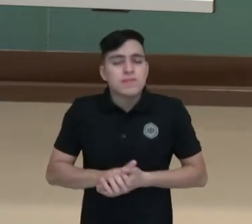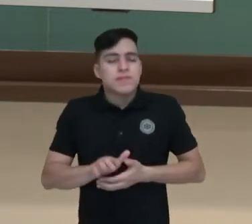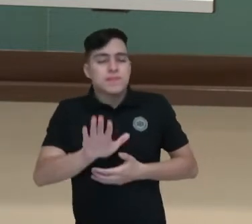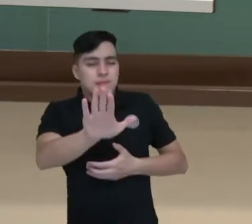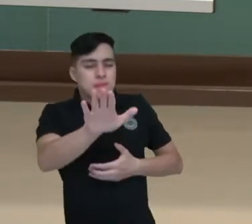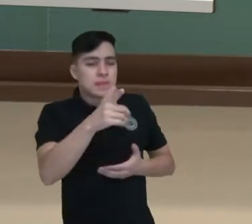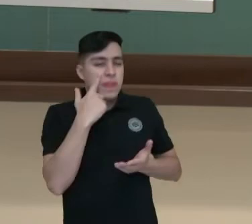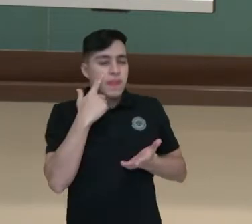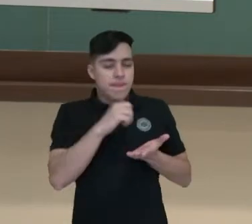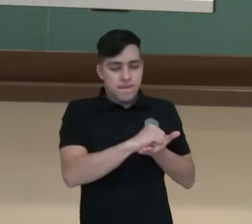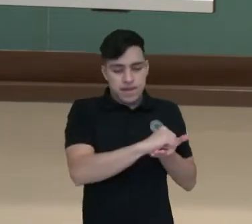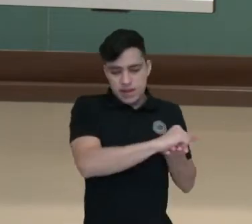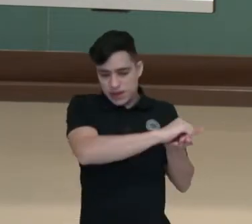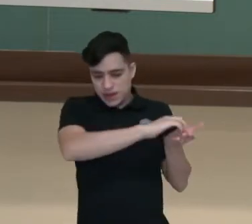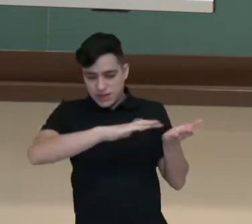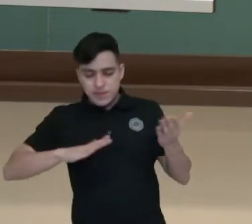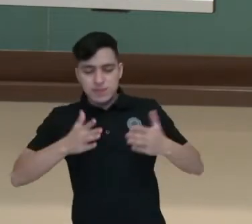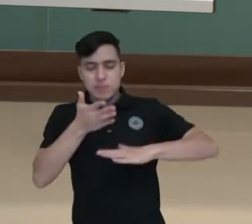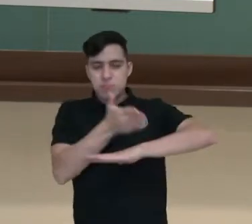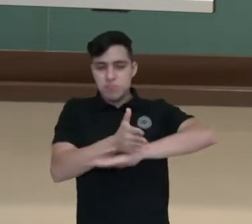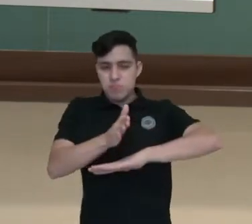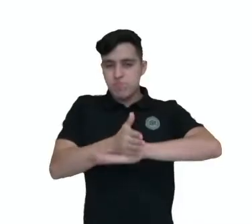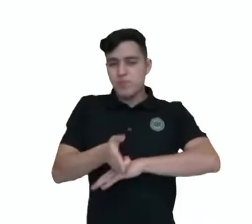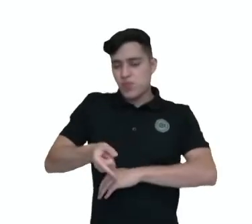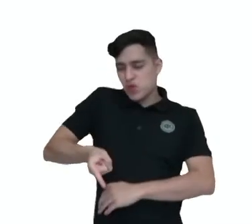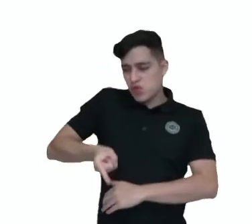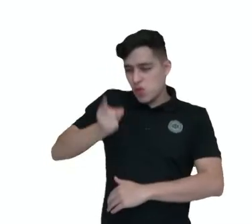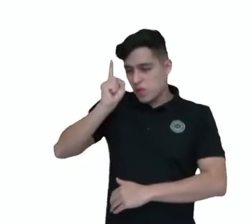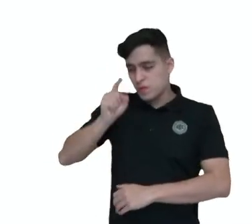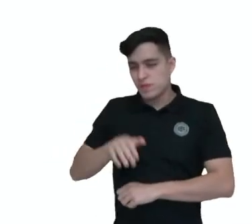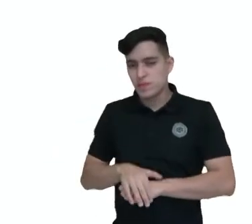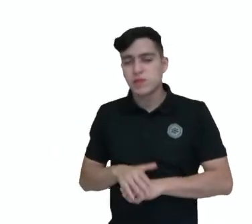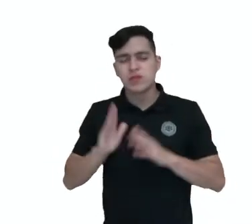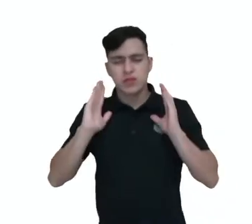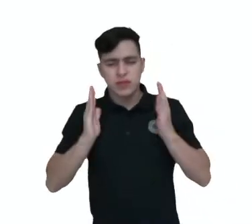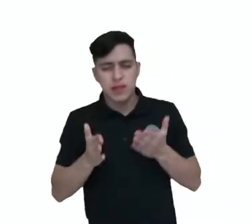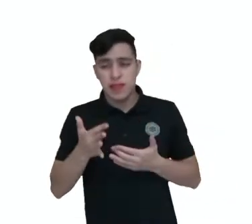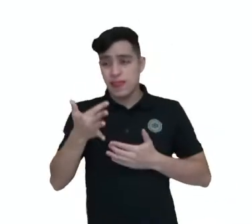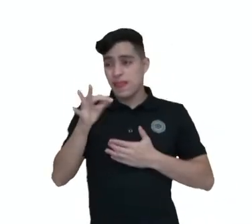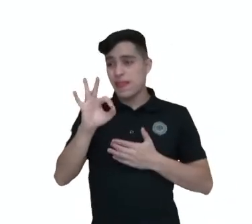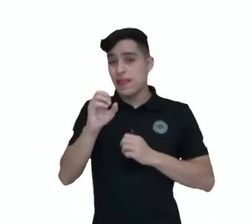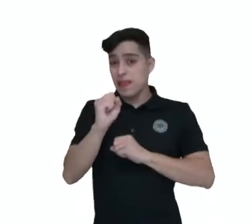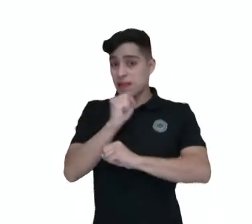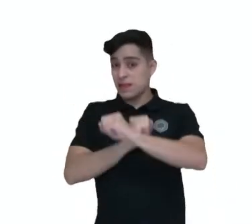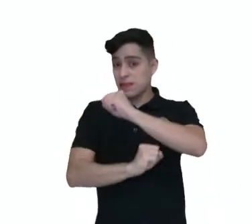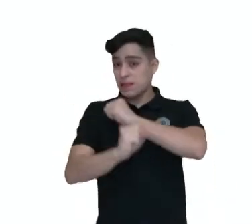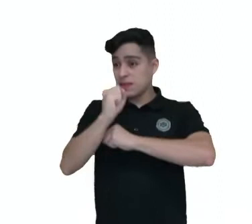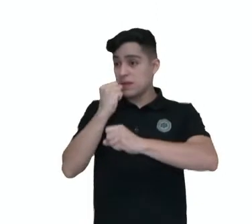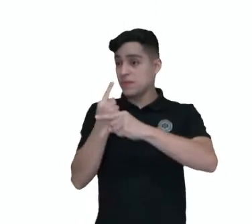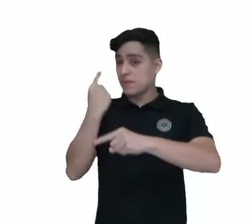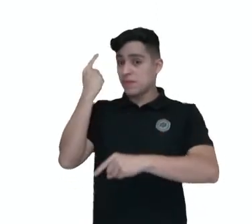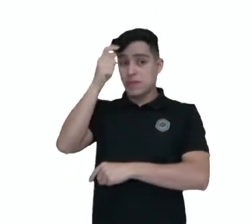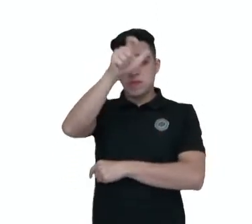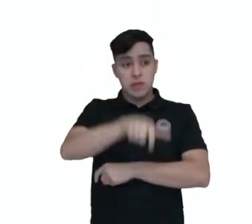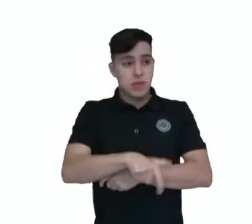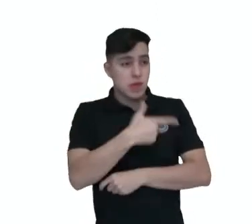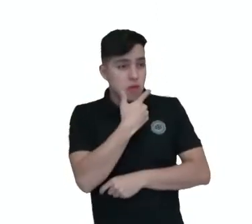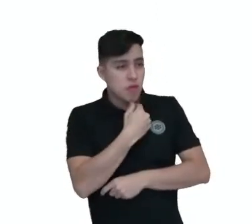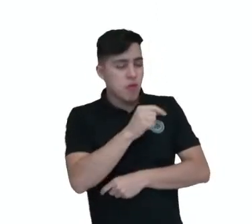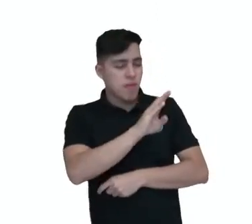Exercícios. Então vamos lá, praticando um. Há uma década, Bolt se tornava o homem mais rápido do